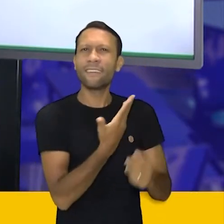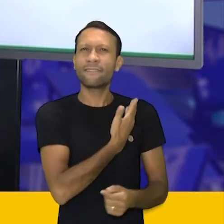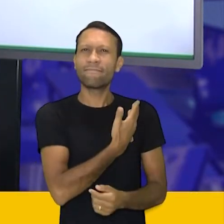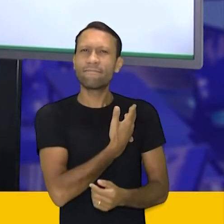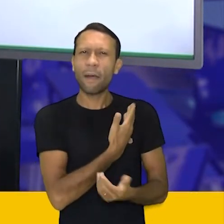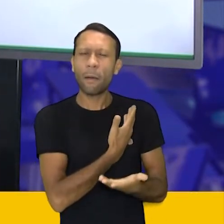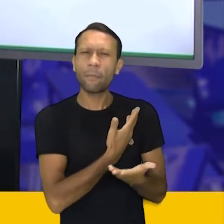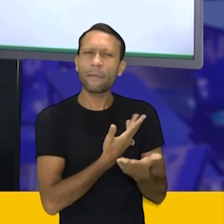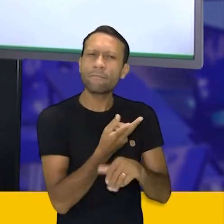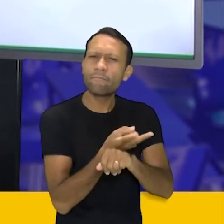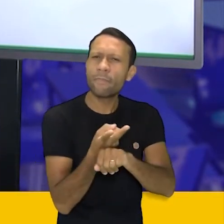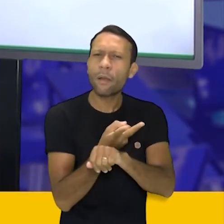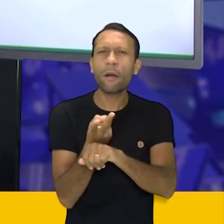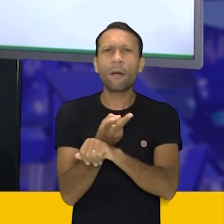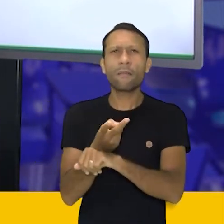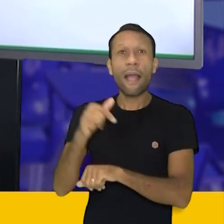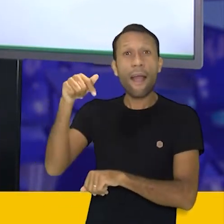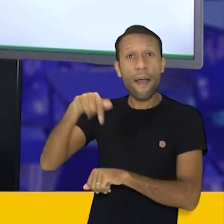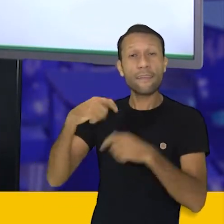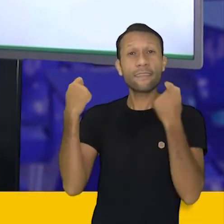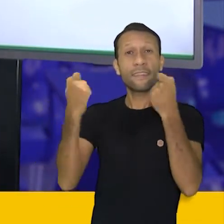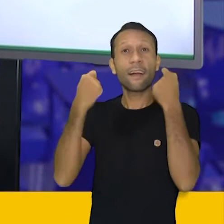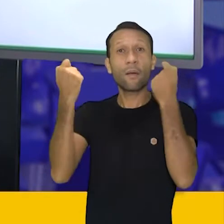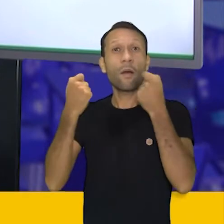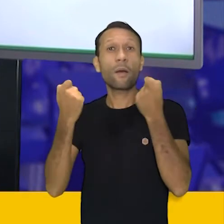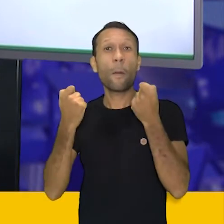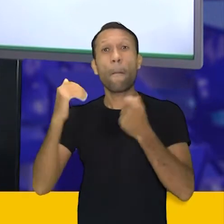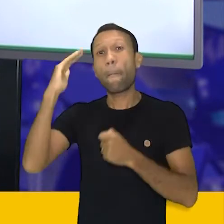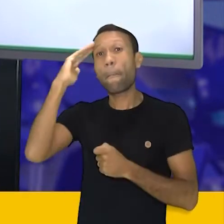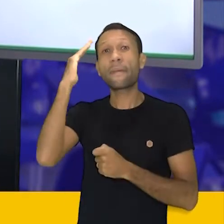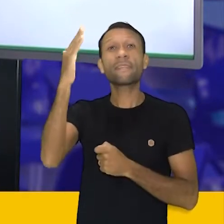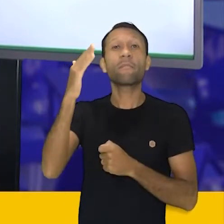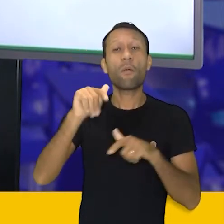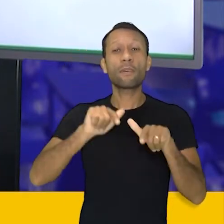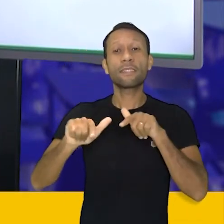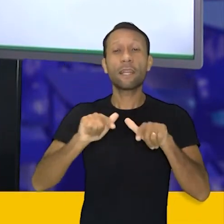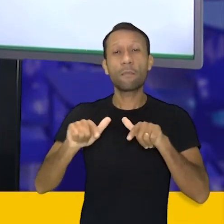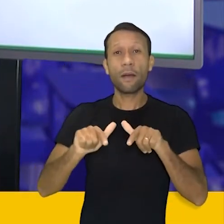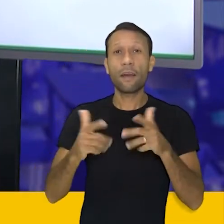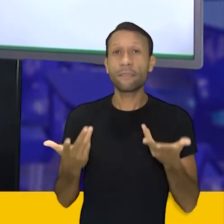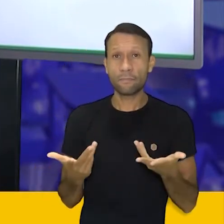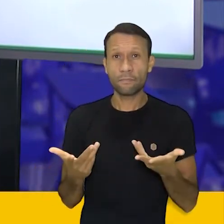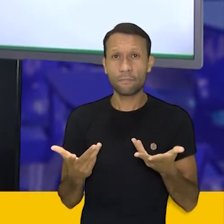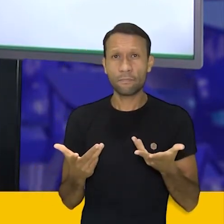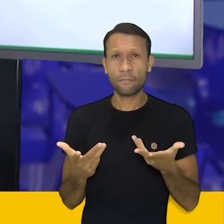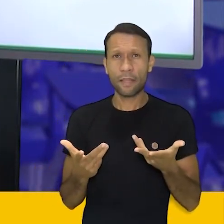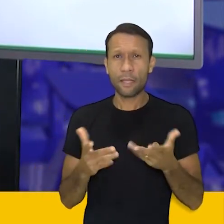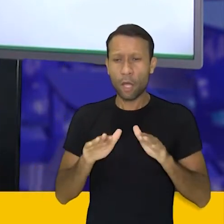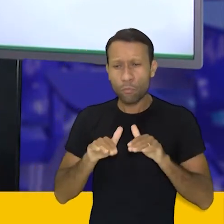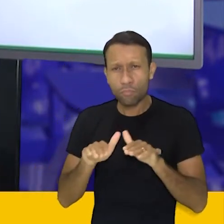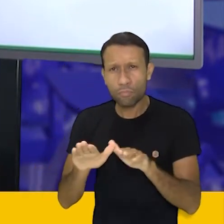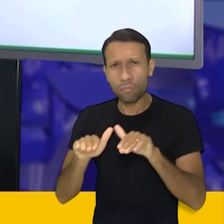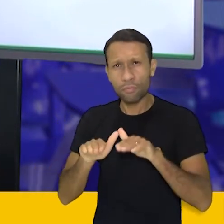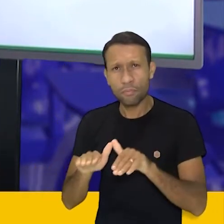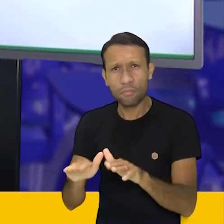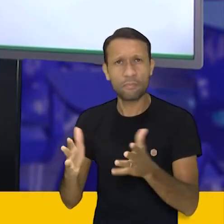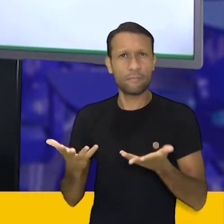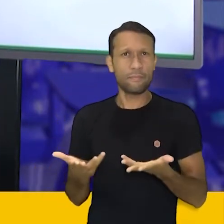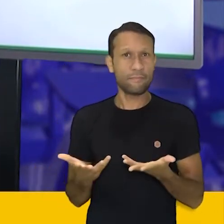Né? Quais são as principais fontes de trabalho que nós temos aqui em Caruaru, aqui no meu bairro? Né? São